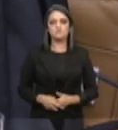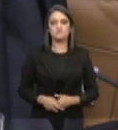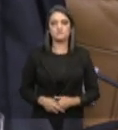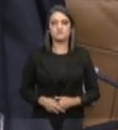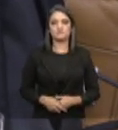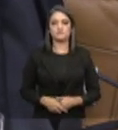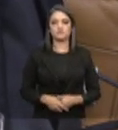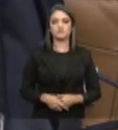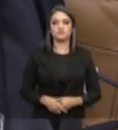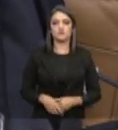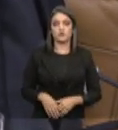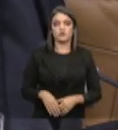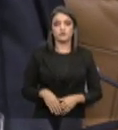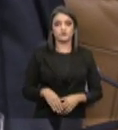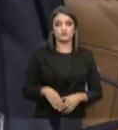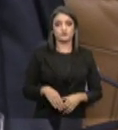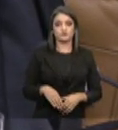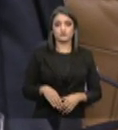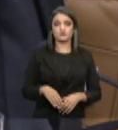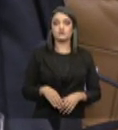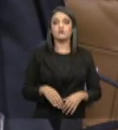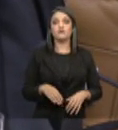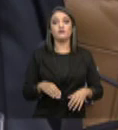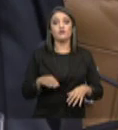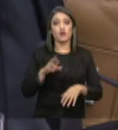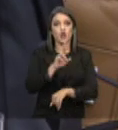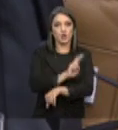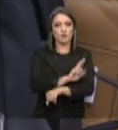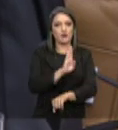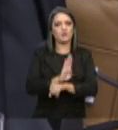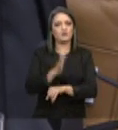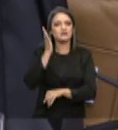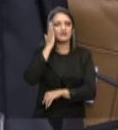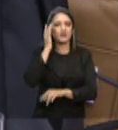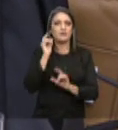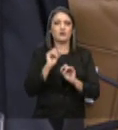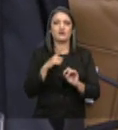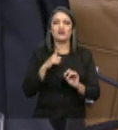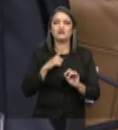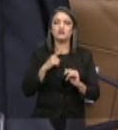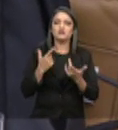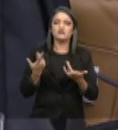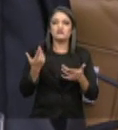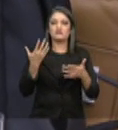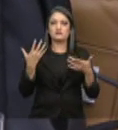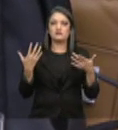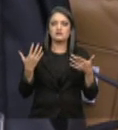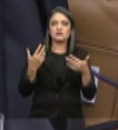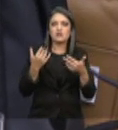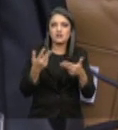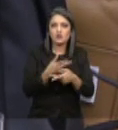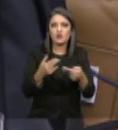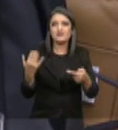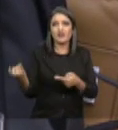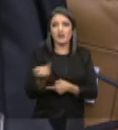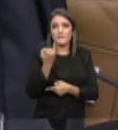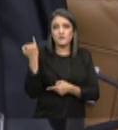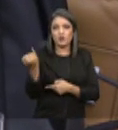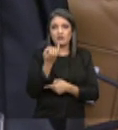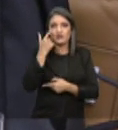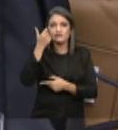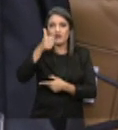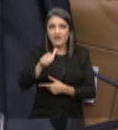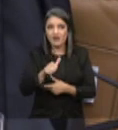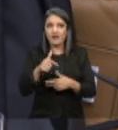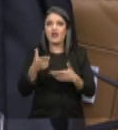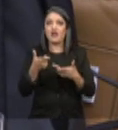os sabia que orgia conduzir o tribunal para o desempenho de sua função primordial examinar